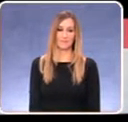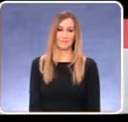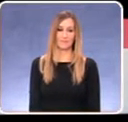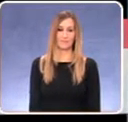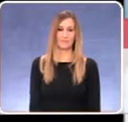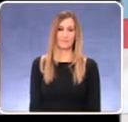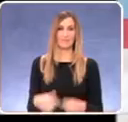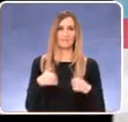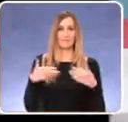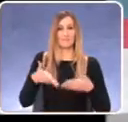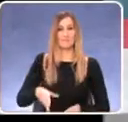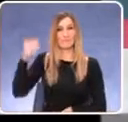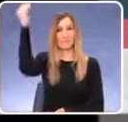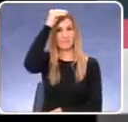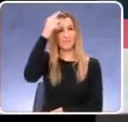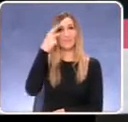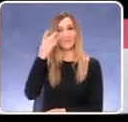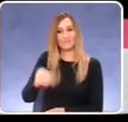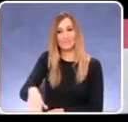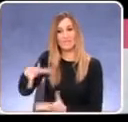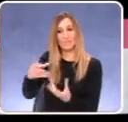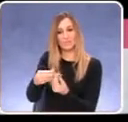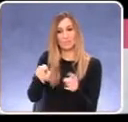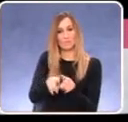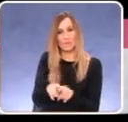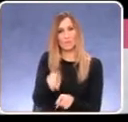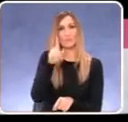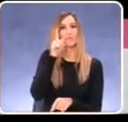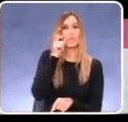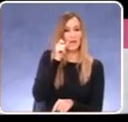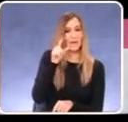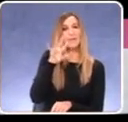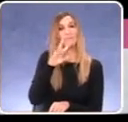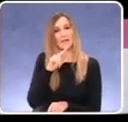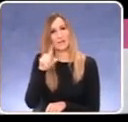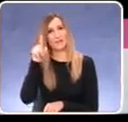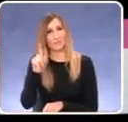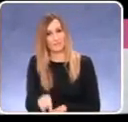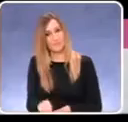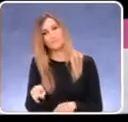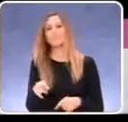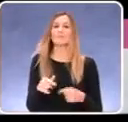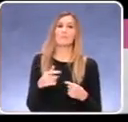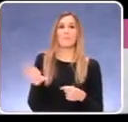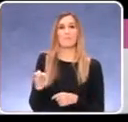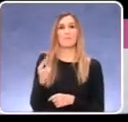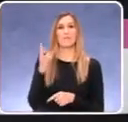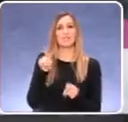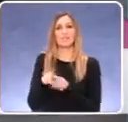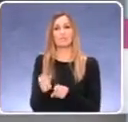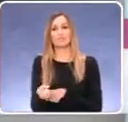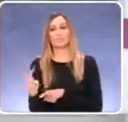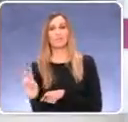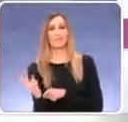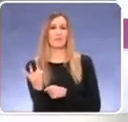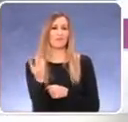Eu nasci no Alentejo, vivi sempre com meus irmãos, com meu pai e minha mãe. Tenho mais três irmãos. Tive uma